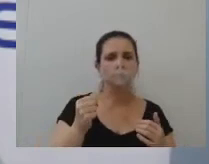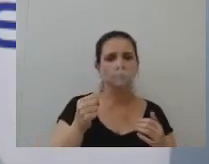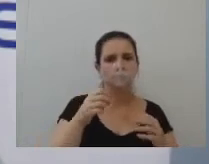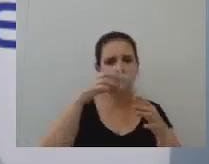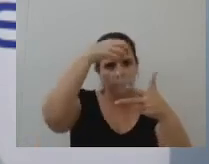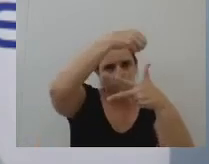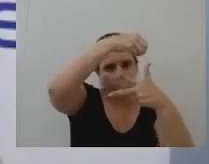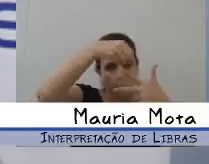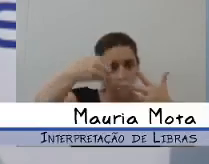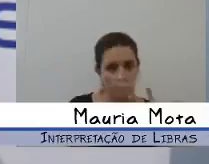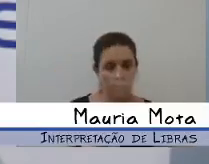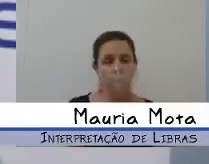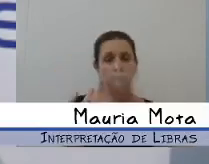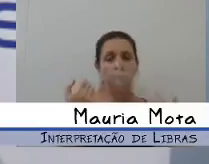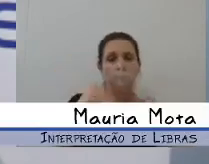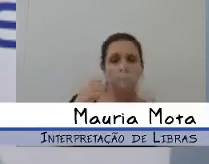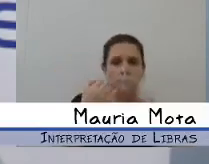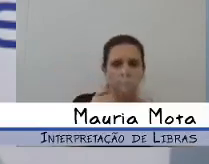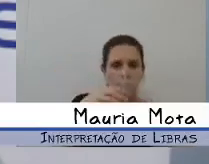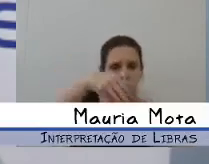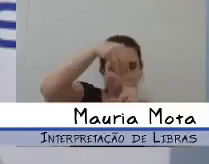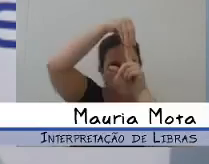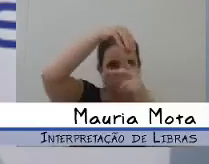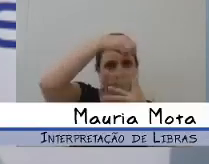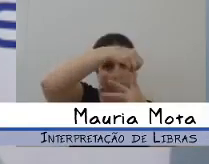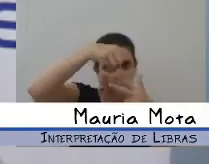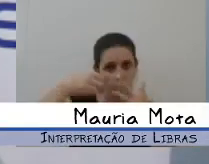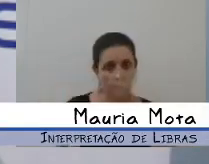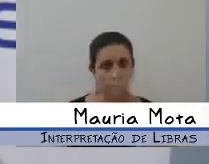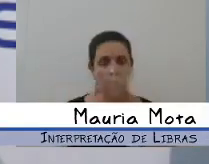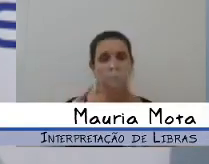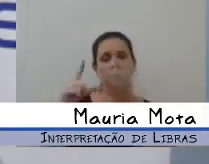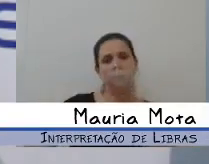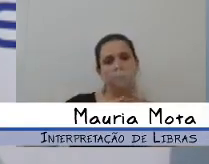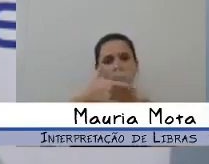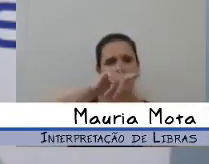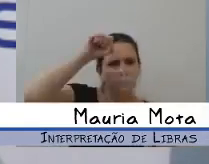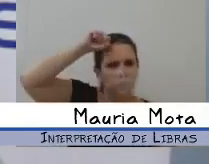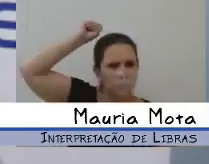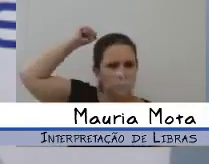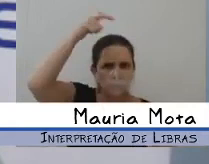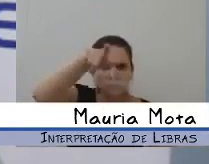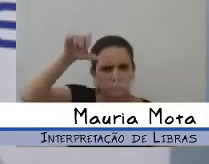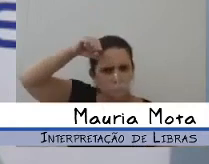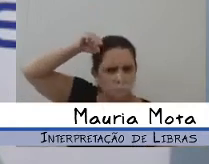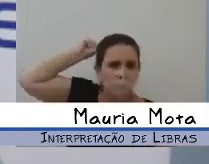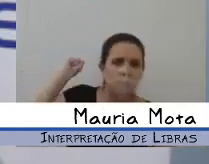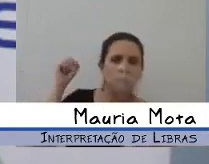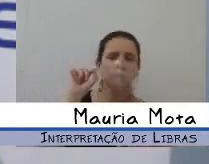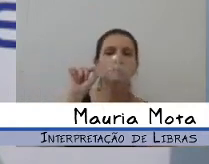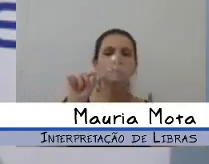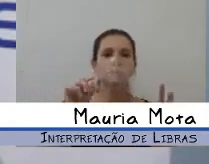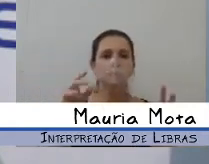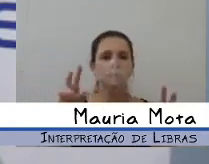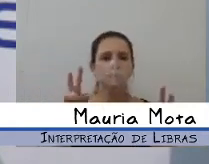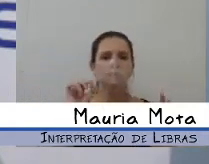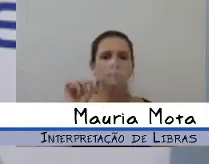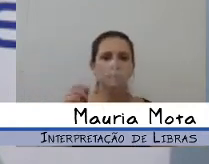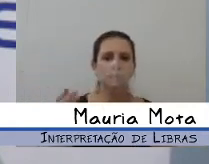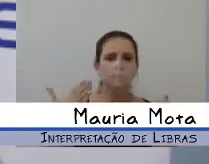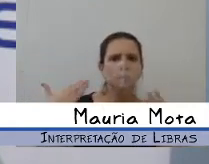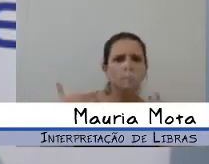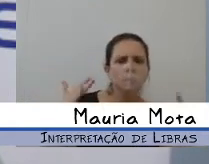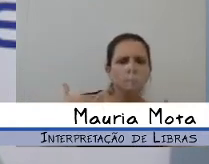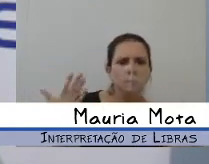Enem, principalmente do Enem, mas em outros vestibulares também, ele vai tratar o sentido corriqueiro